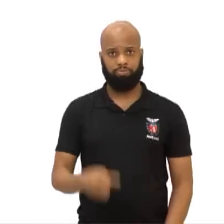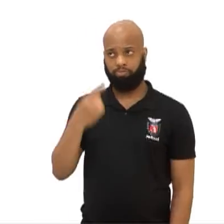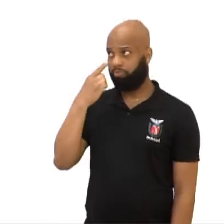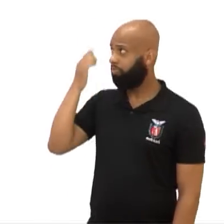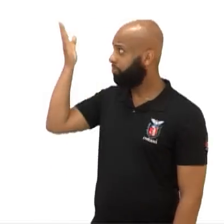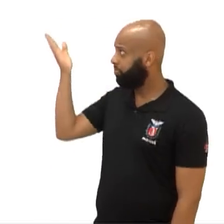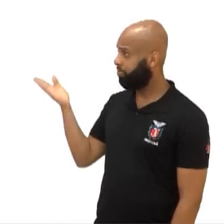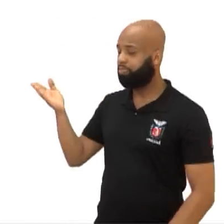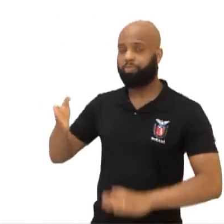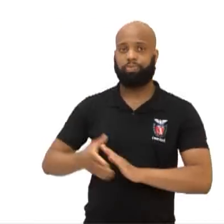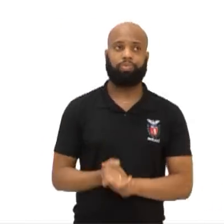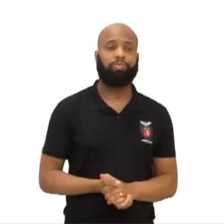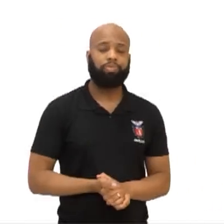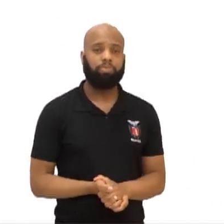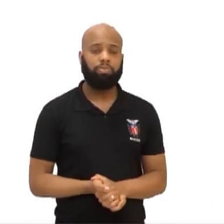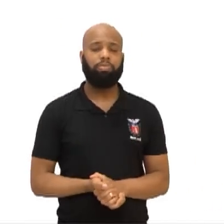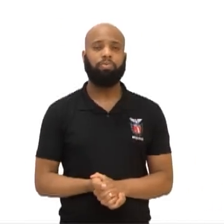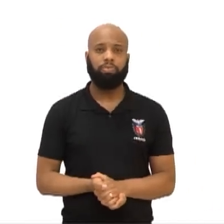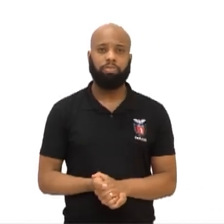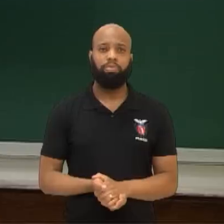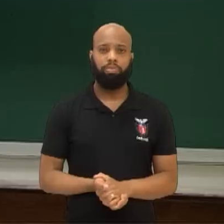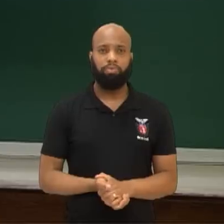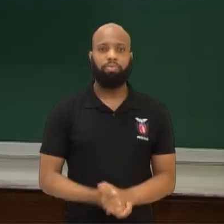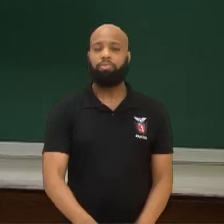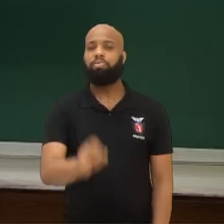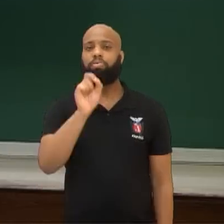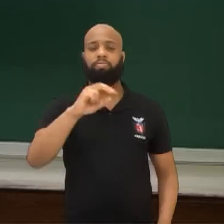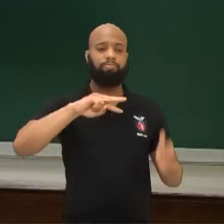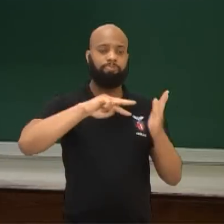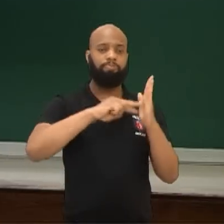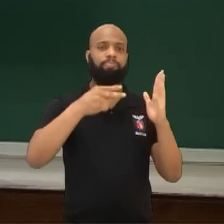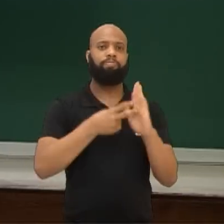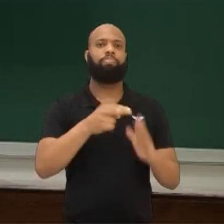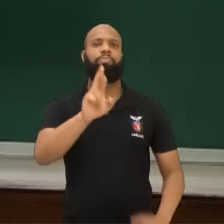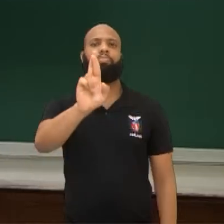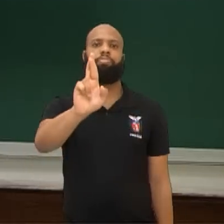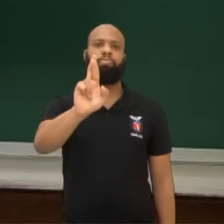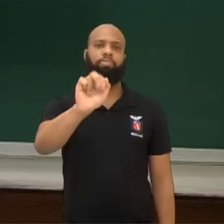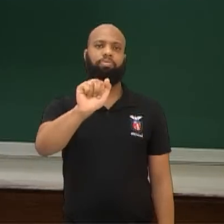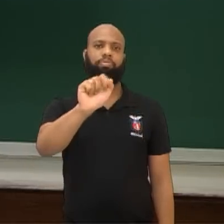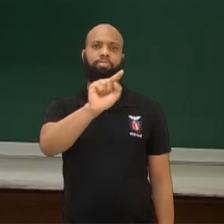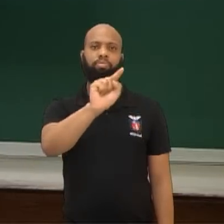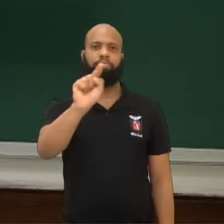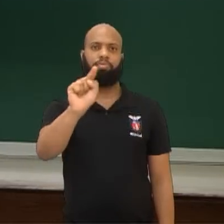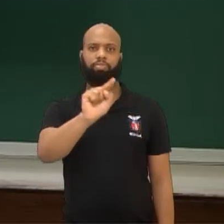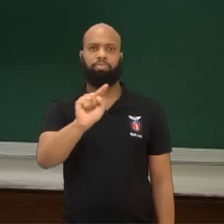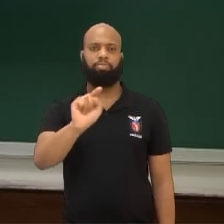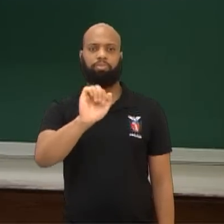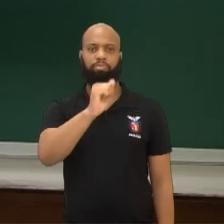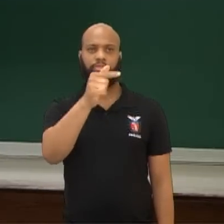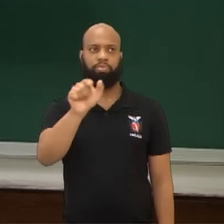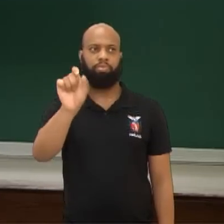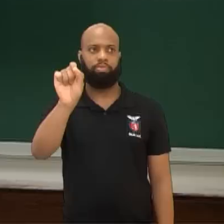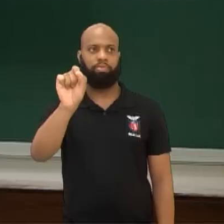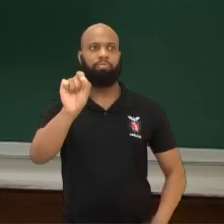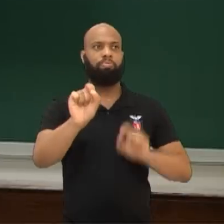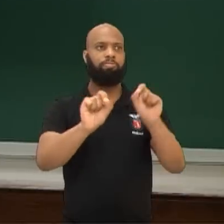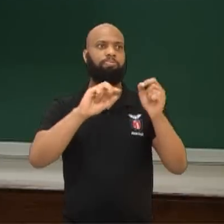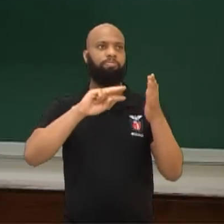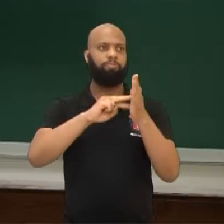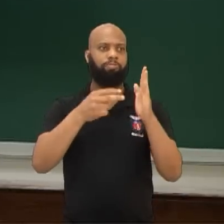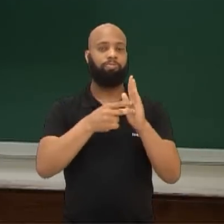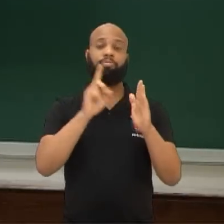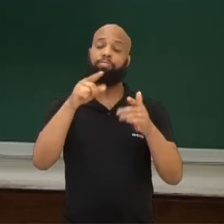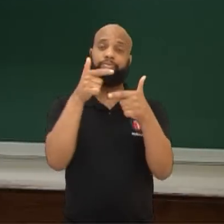5 centímetros. Então, o que é a razão entre esses segmentos AB e CD? Então,